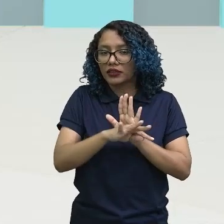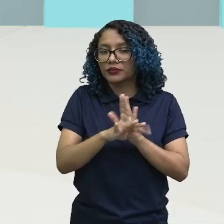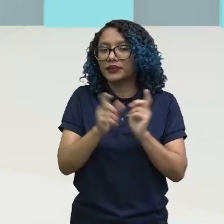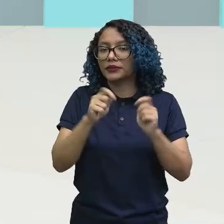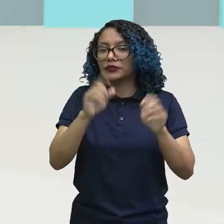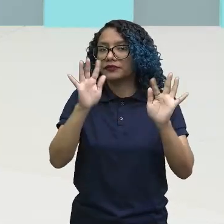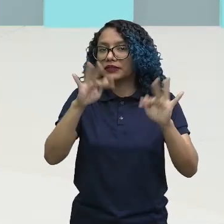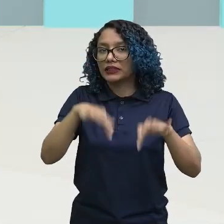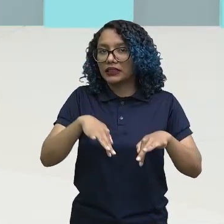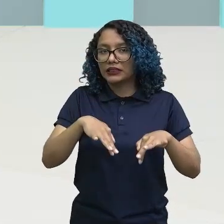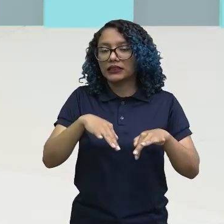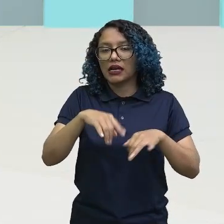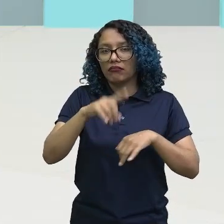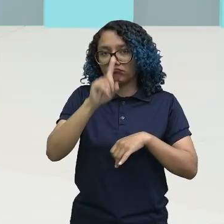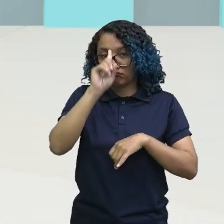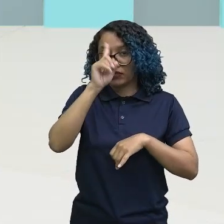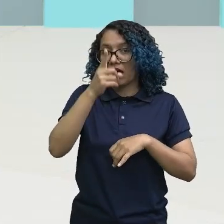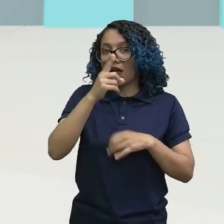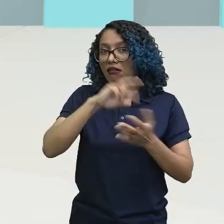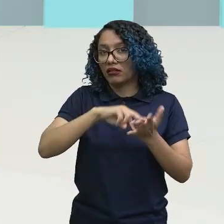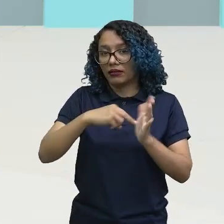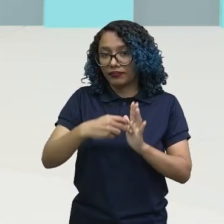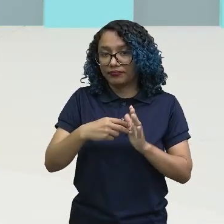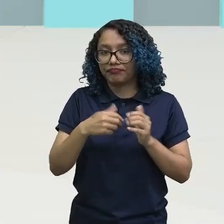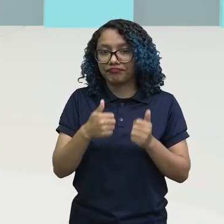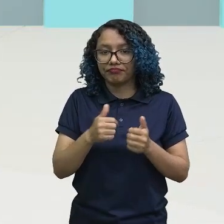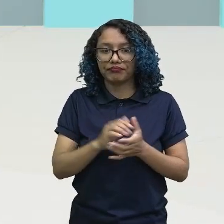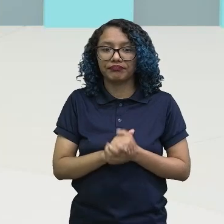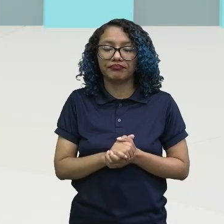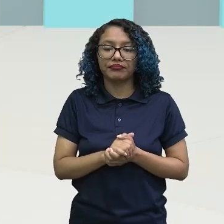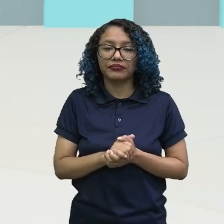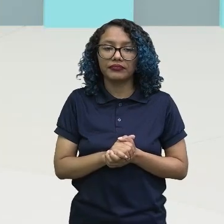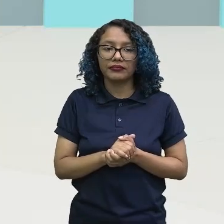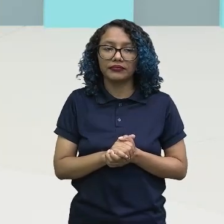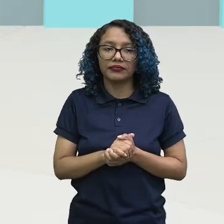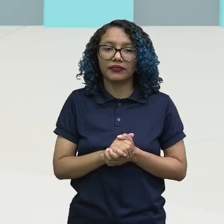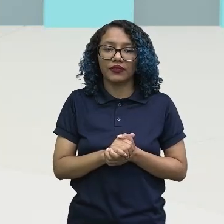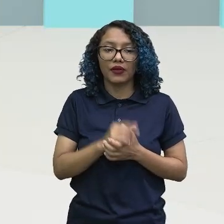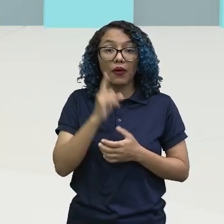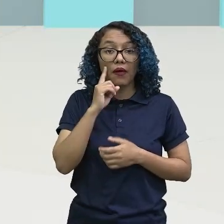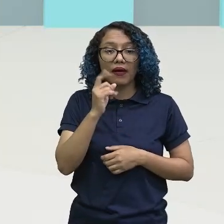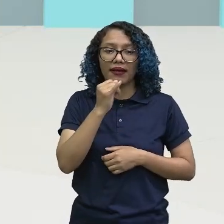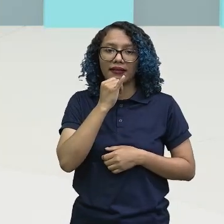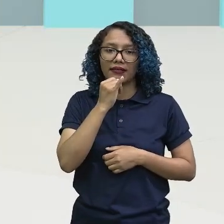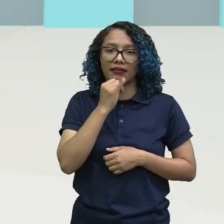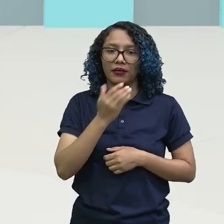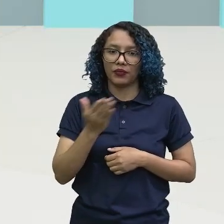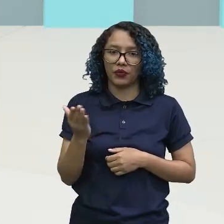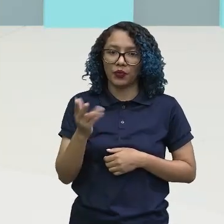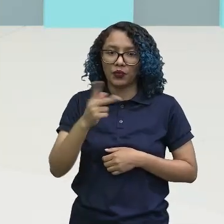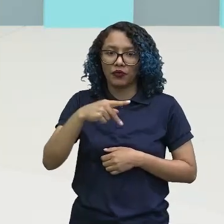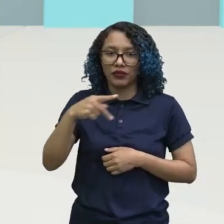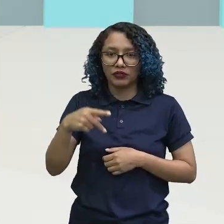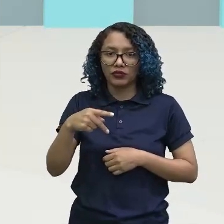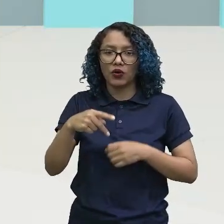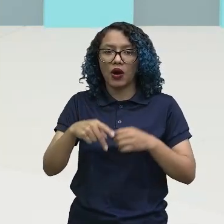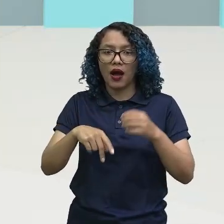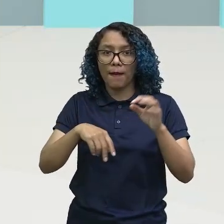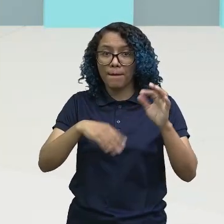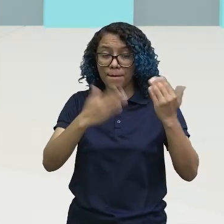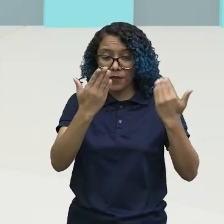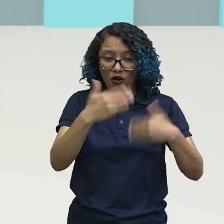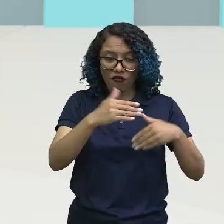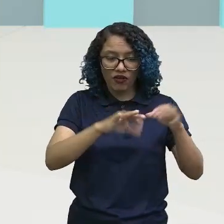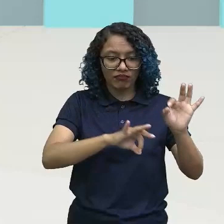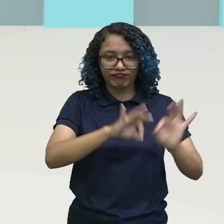finalizar, né, a ideia. Seguindo, nós temos agora o exemplo. O professor não elaborou a prova,